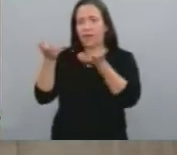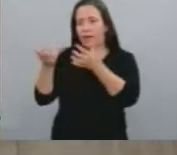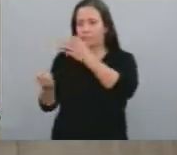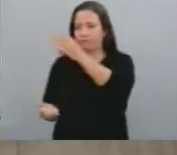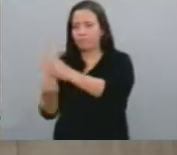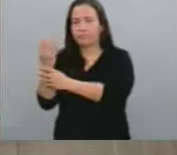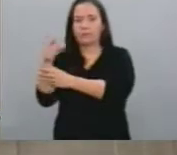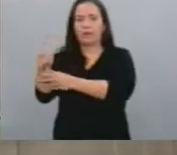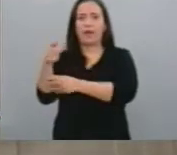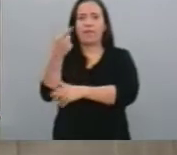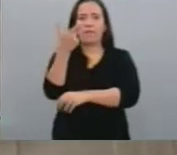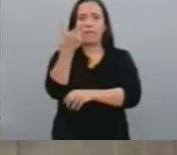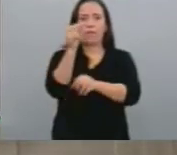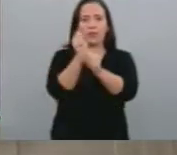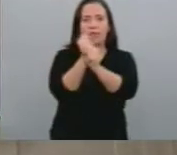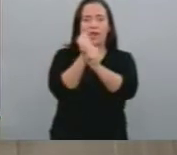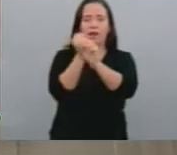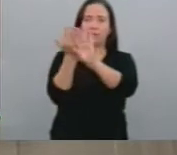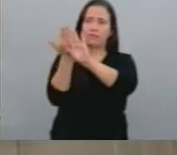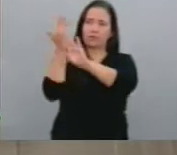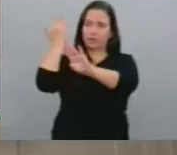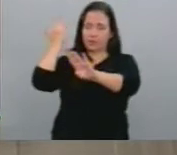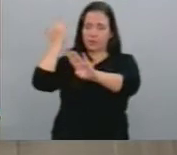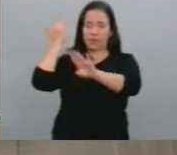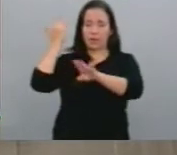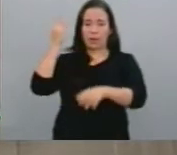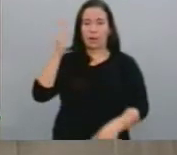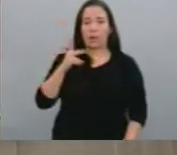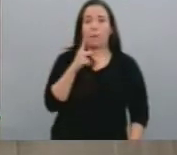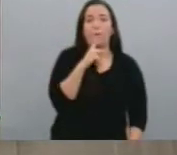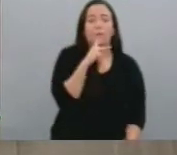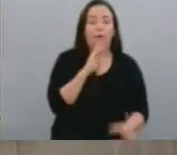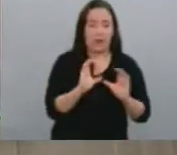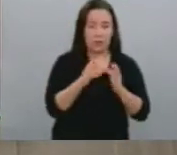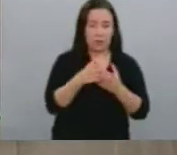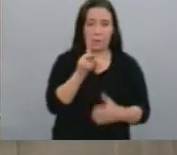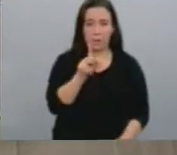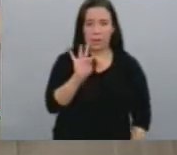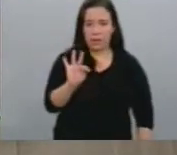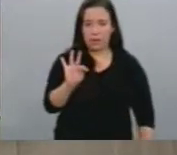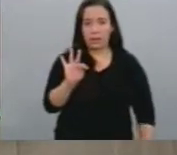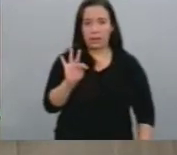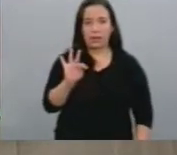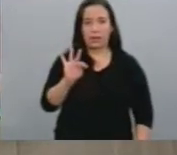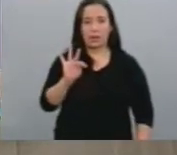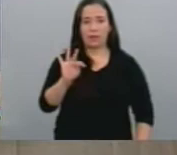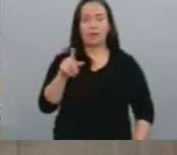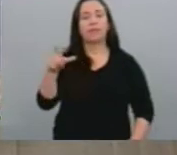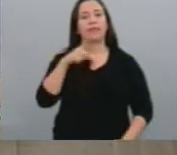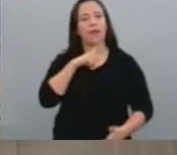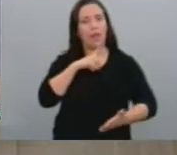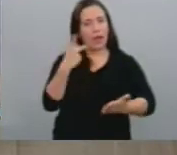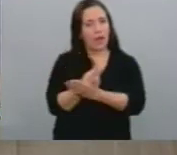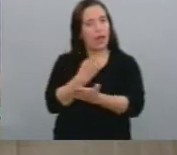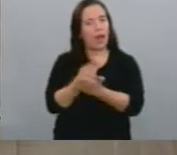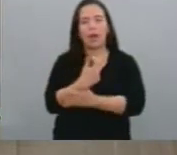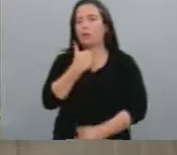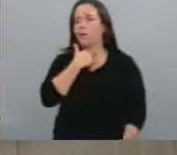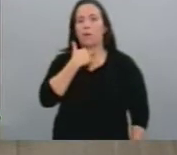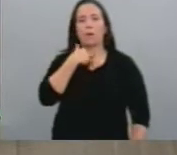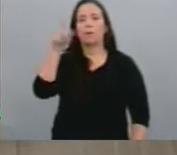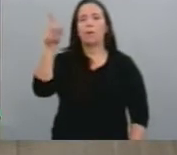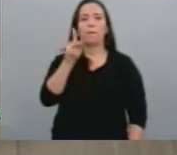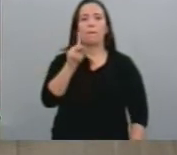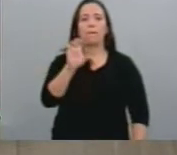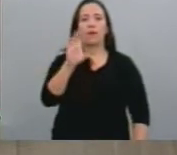A bancada do PT, que hoje está no governo, naquela época, dizia do erro que era o Porto do Pecém.